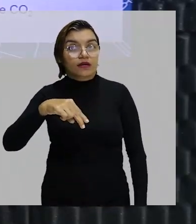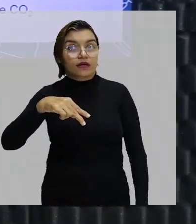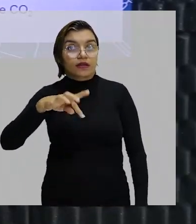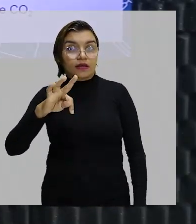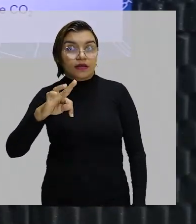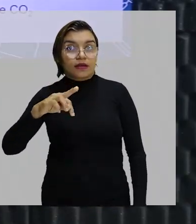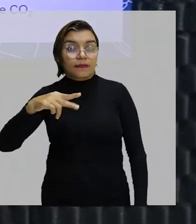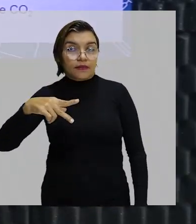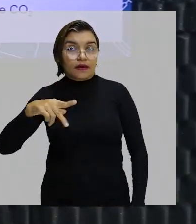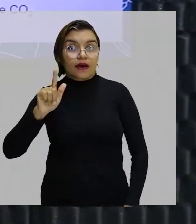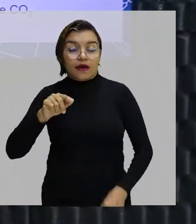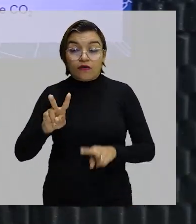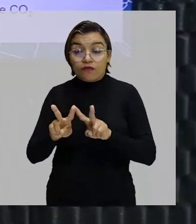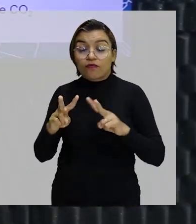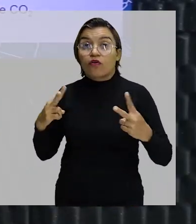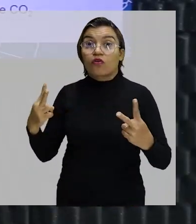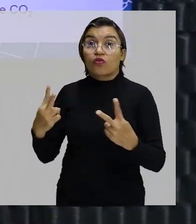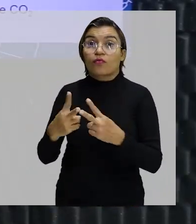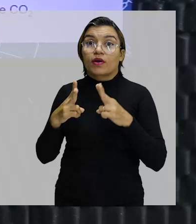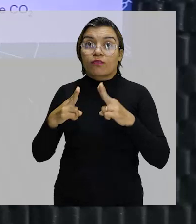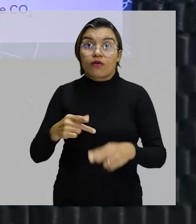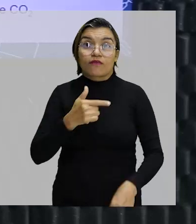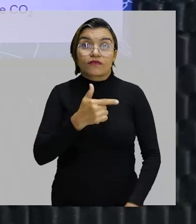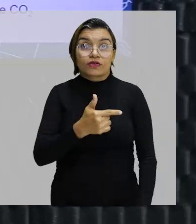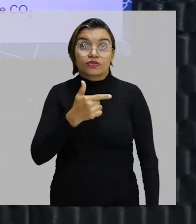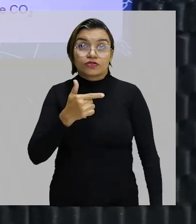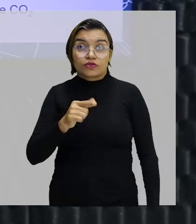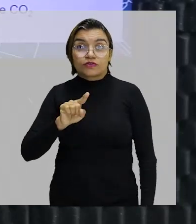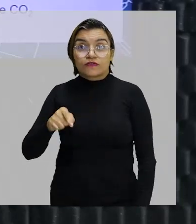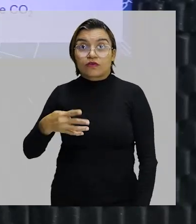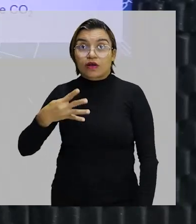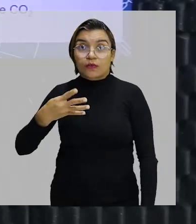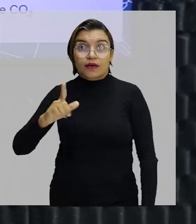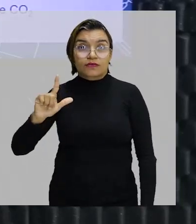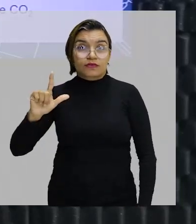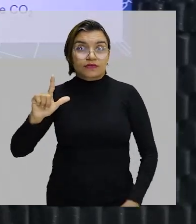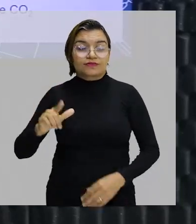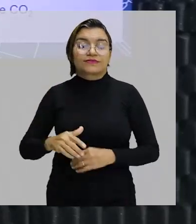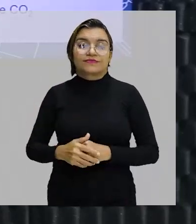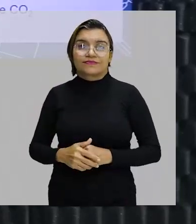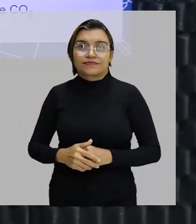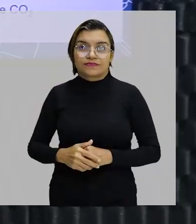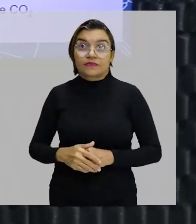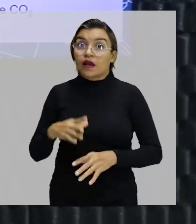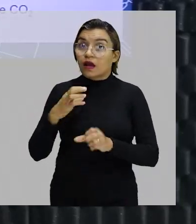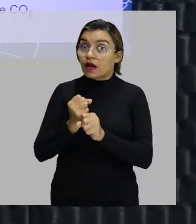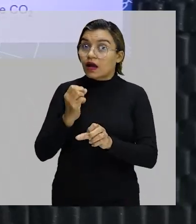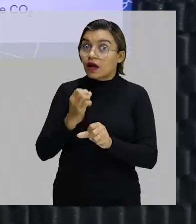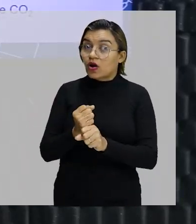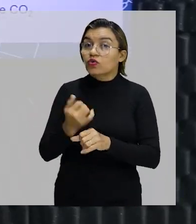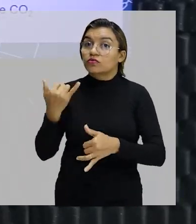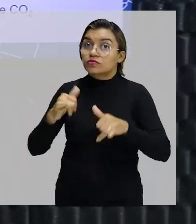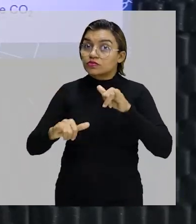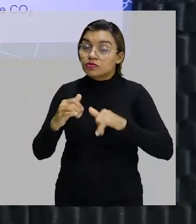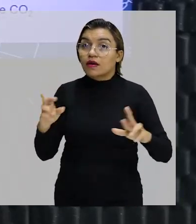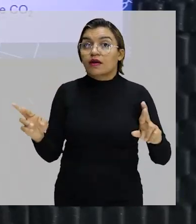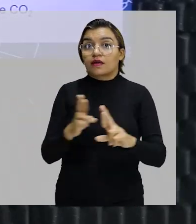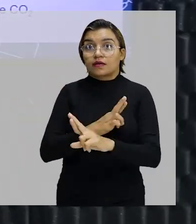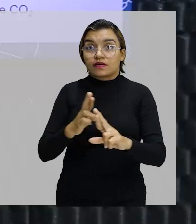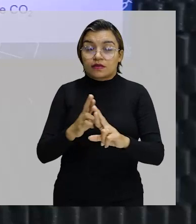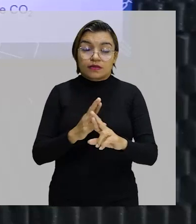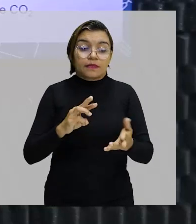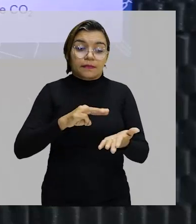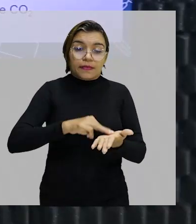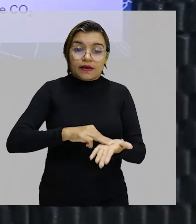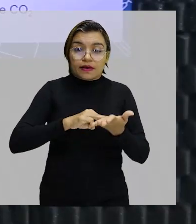do mol será de 22,4 litros. Show de bola? Turminha, cálculo estequiométrico relacionando